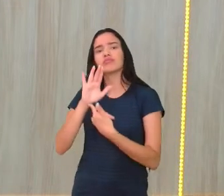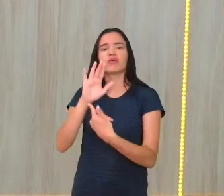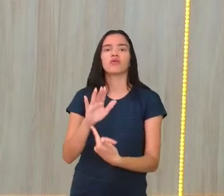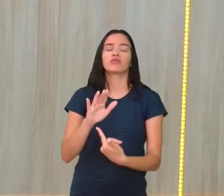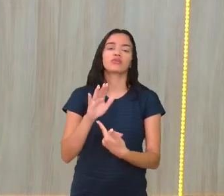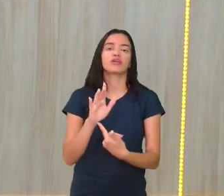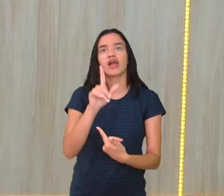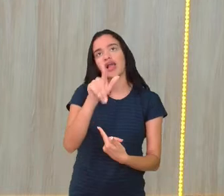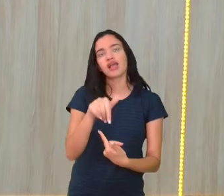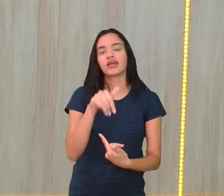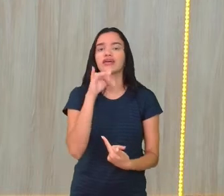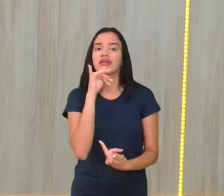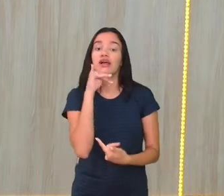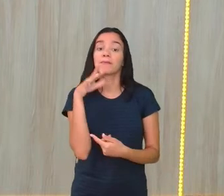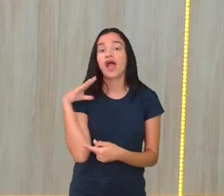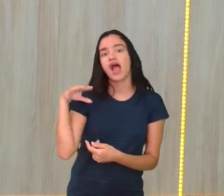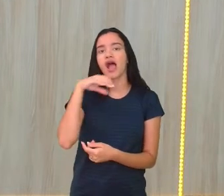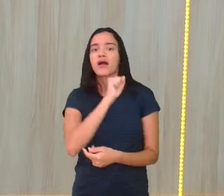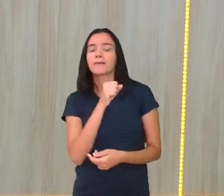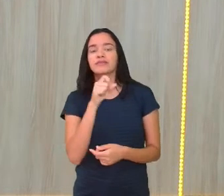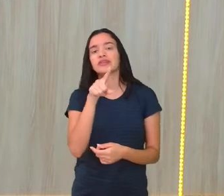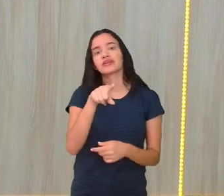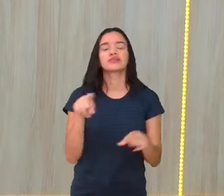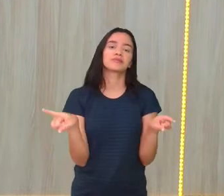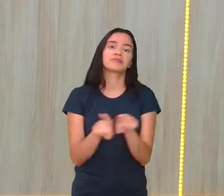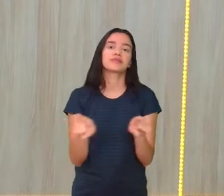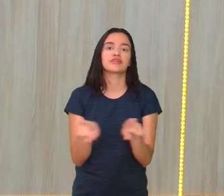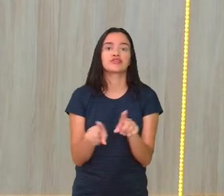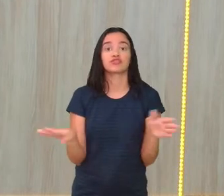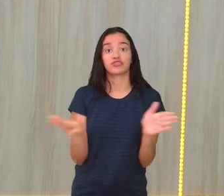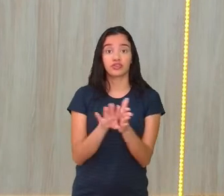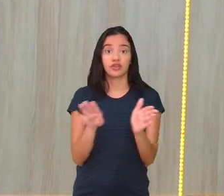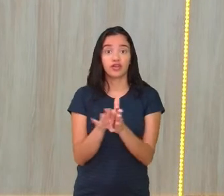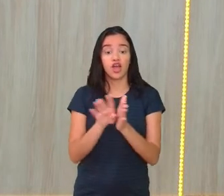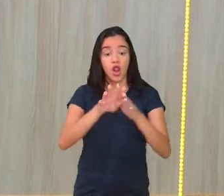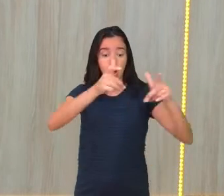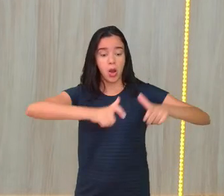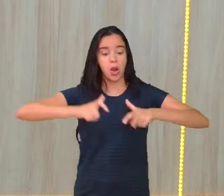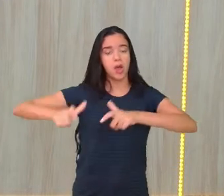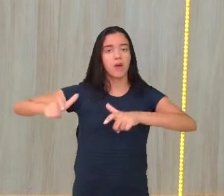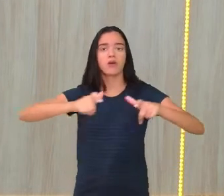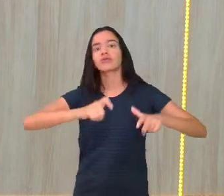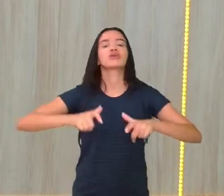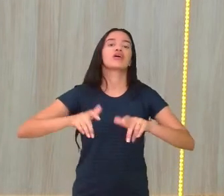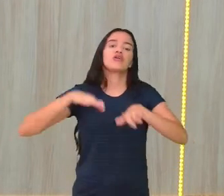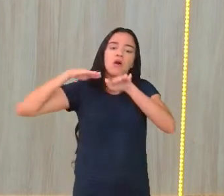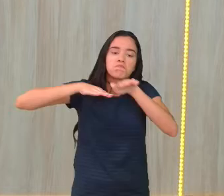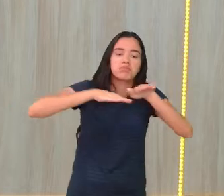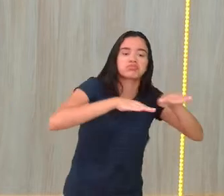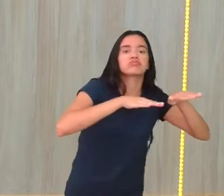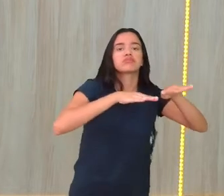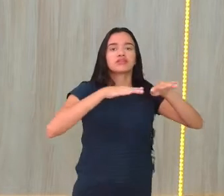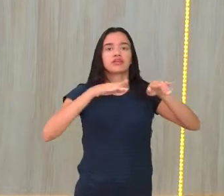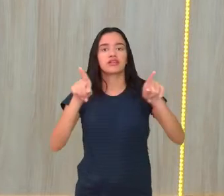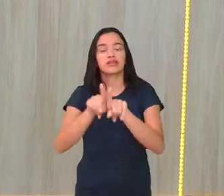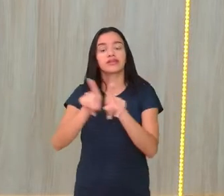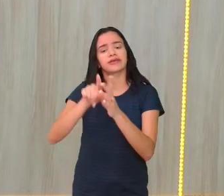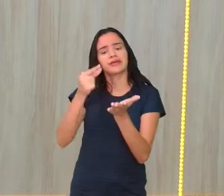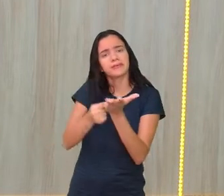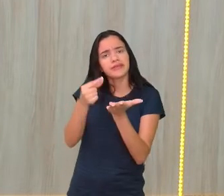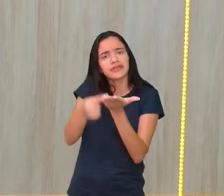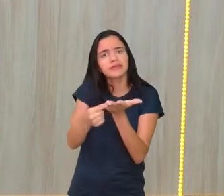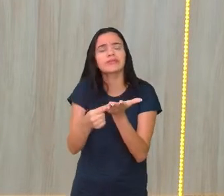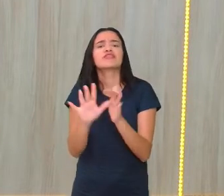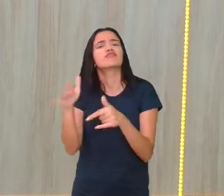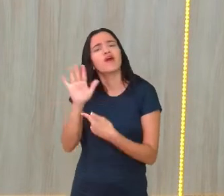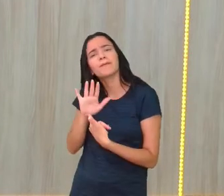né, mais rápidas para você chegar, mostrando locais onde está engarrafado. Tem aplicativos que